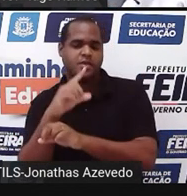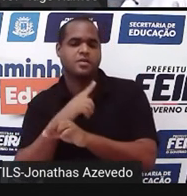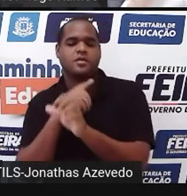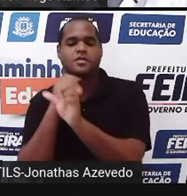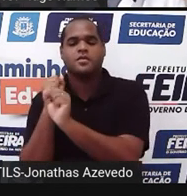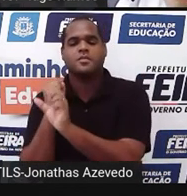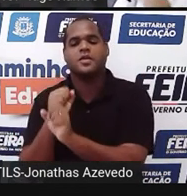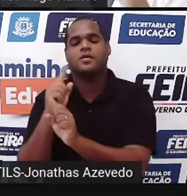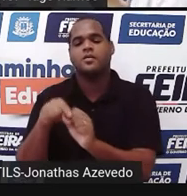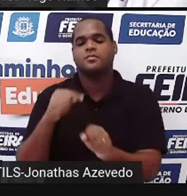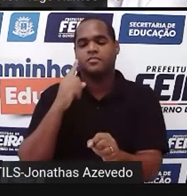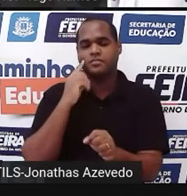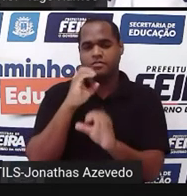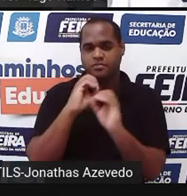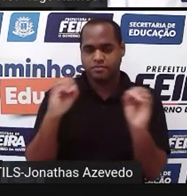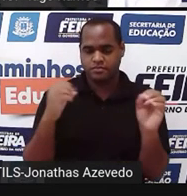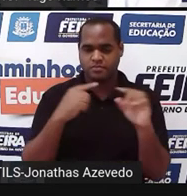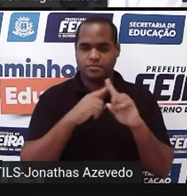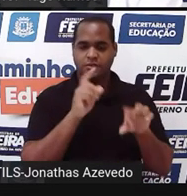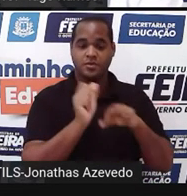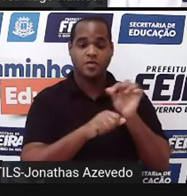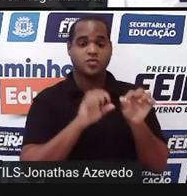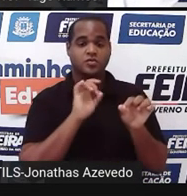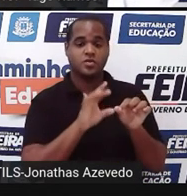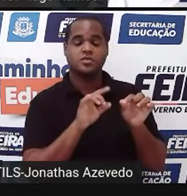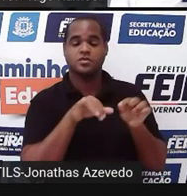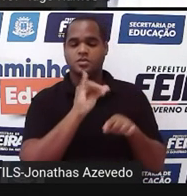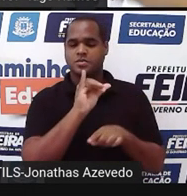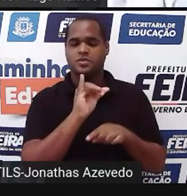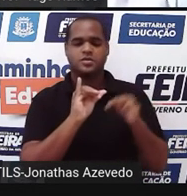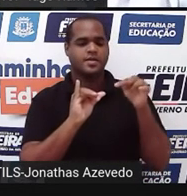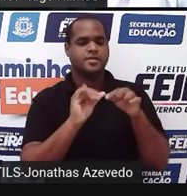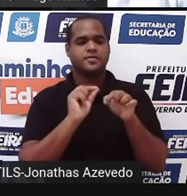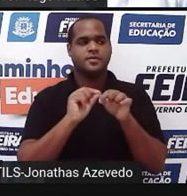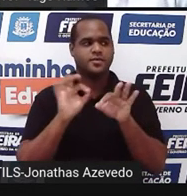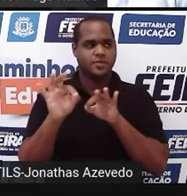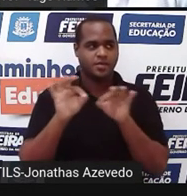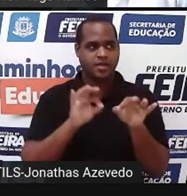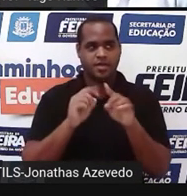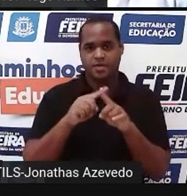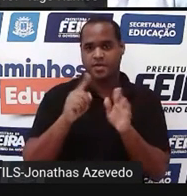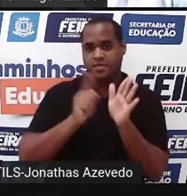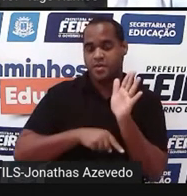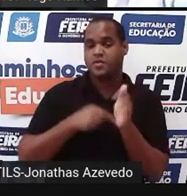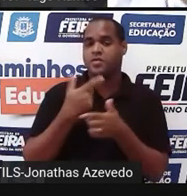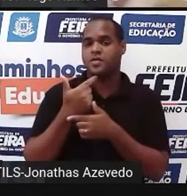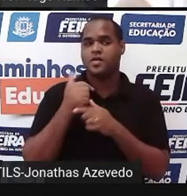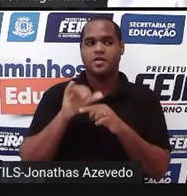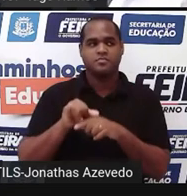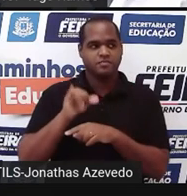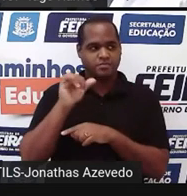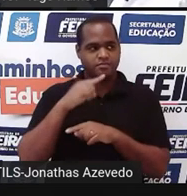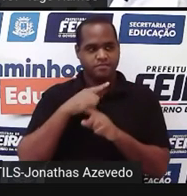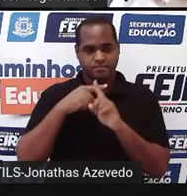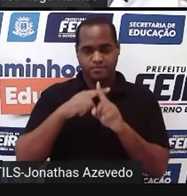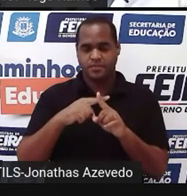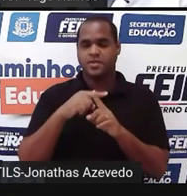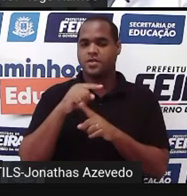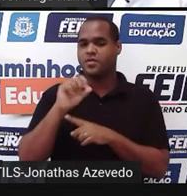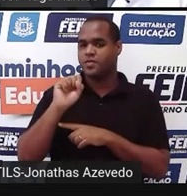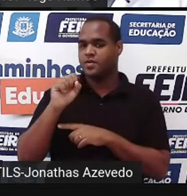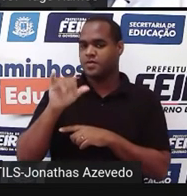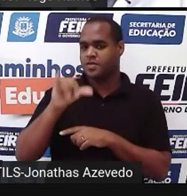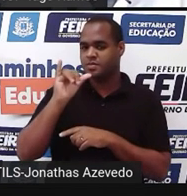pronto 0x eu só vou ficar com y aí eu vou fazer menos 12 Y em cima mais 8 Y